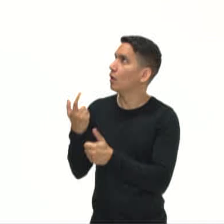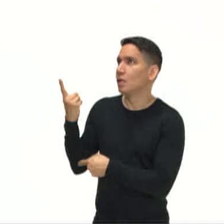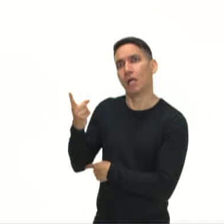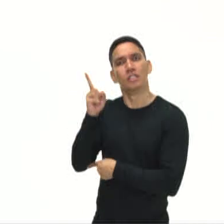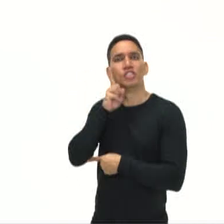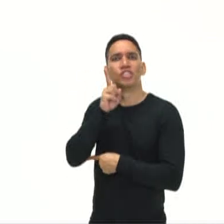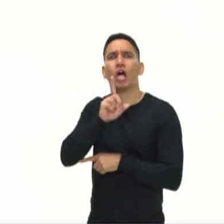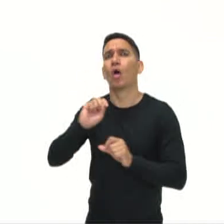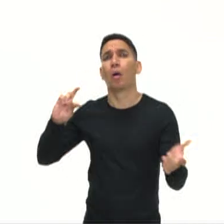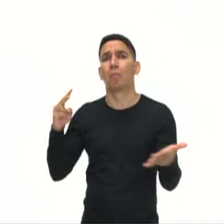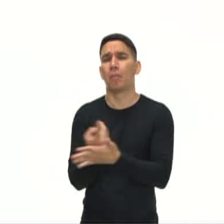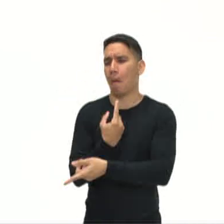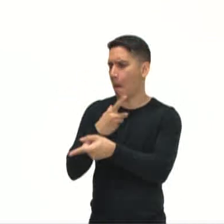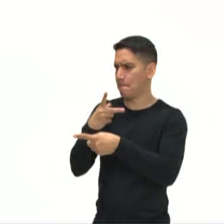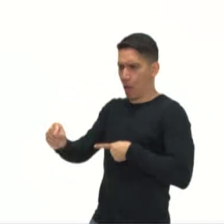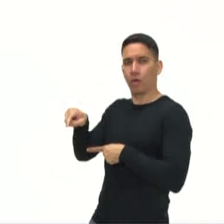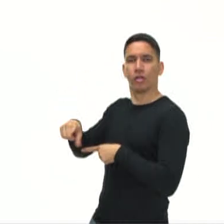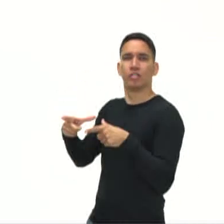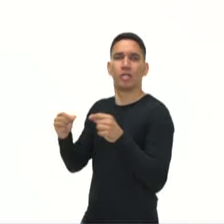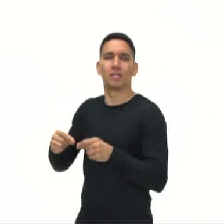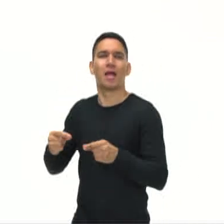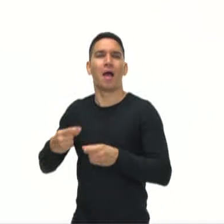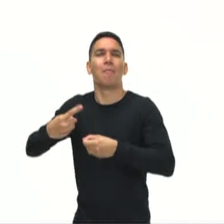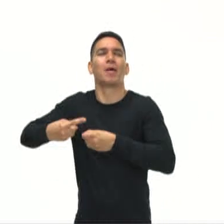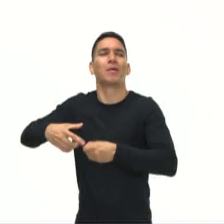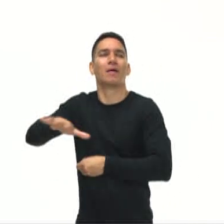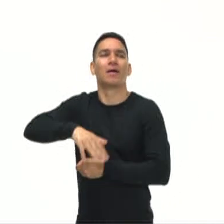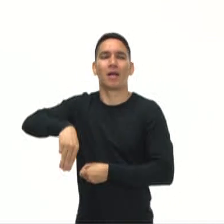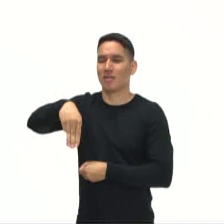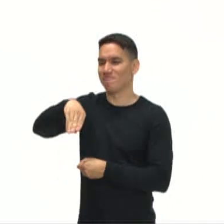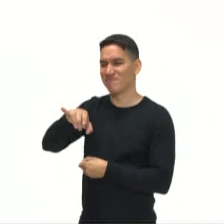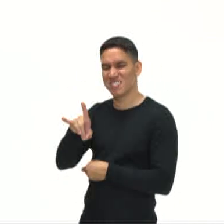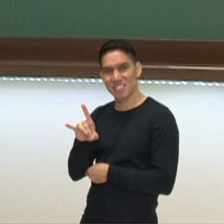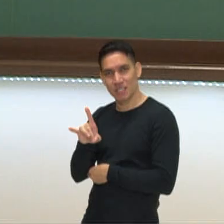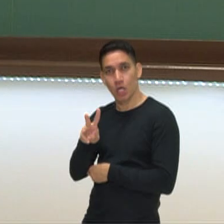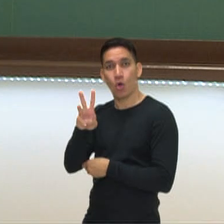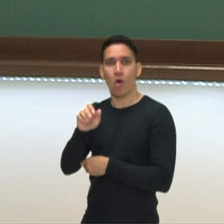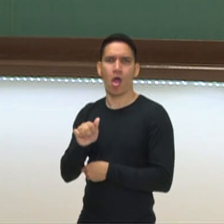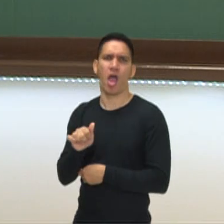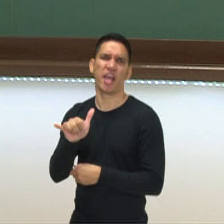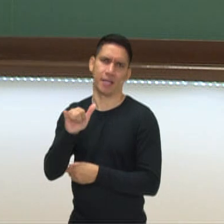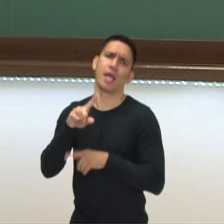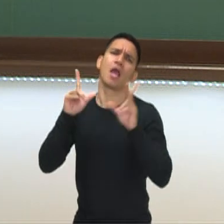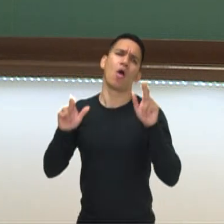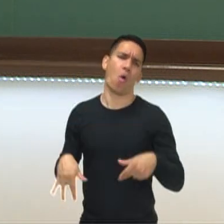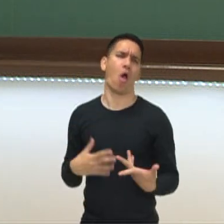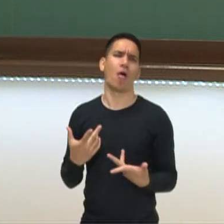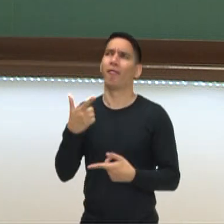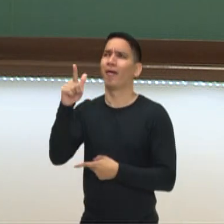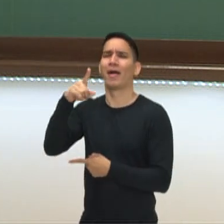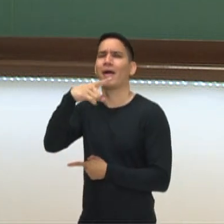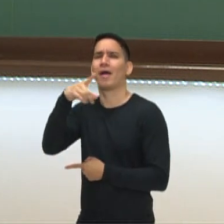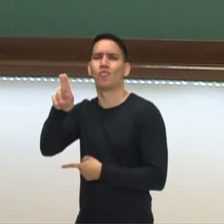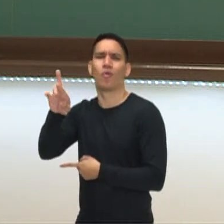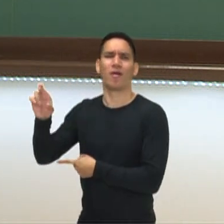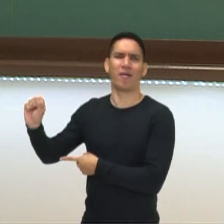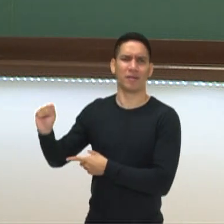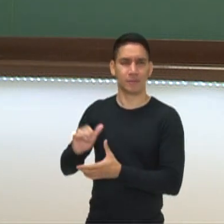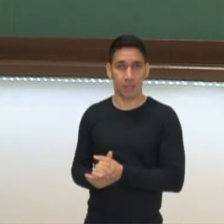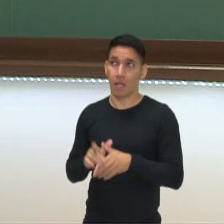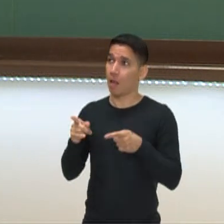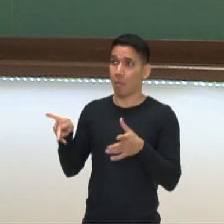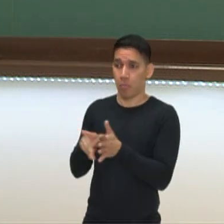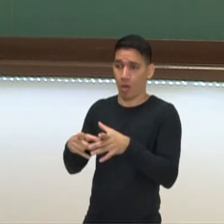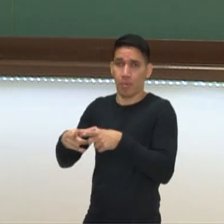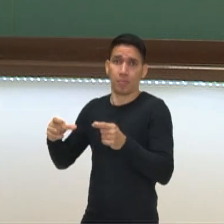vencer o Japão na grande batalha de Midway. É a mesma coisa que foi Stalingrado para a Alemanha nazista, foi a batalha de Midway para os japoneses.